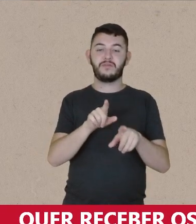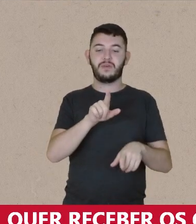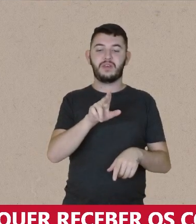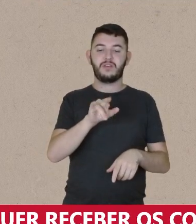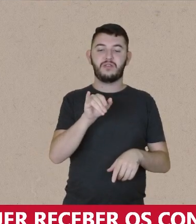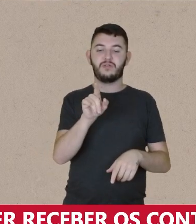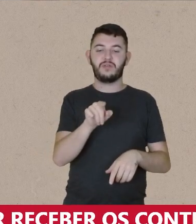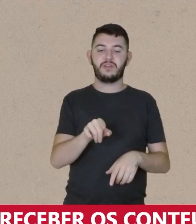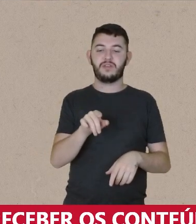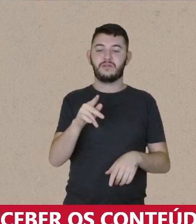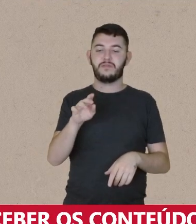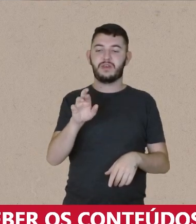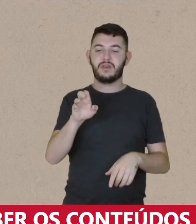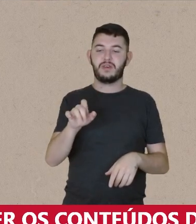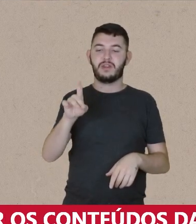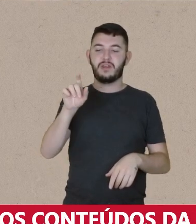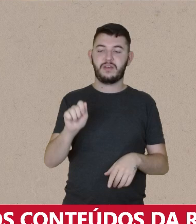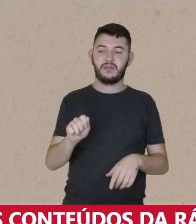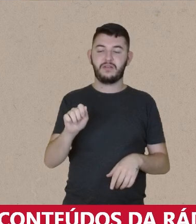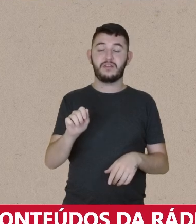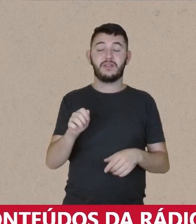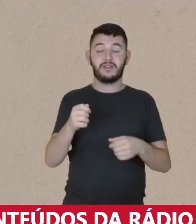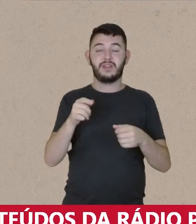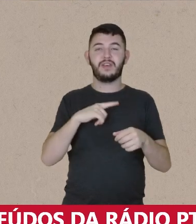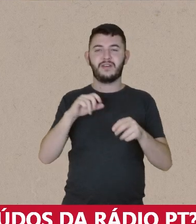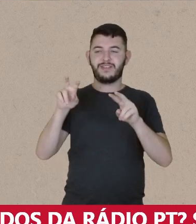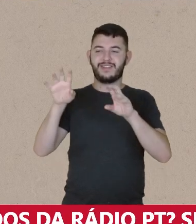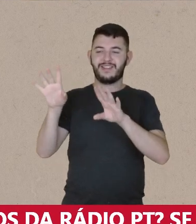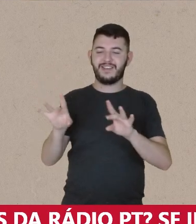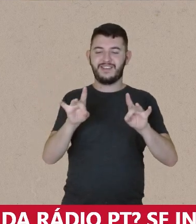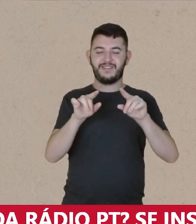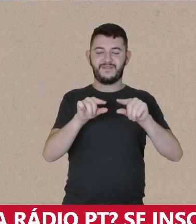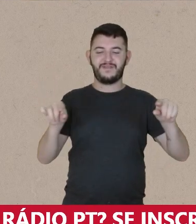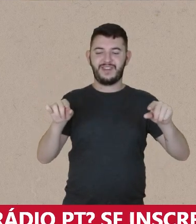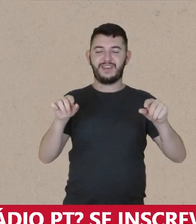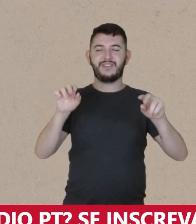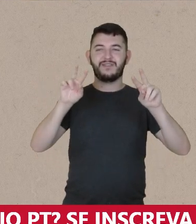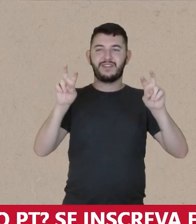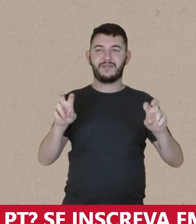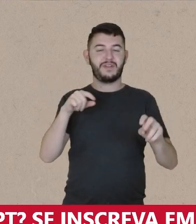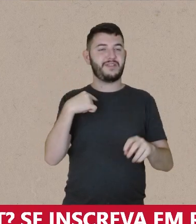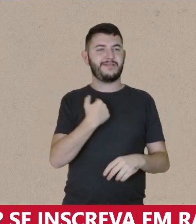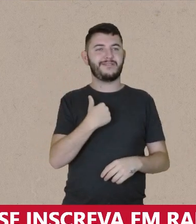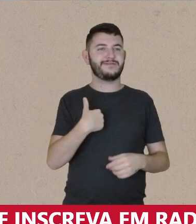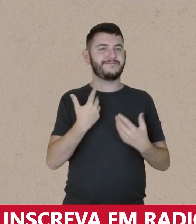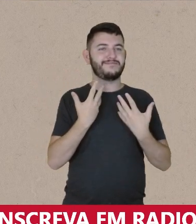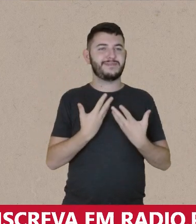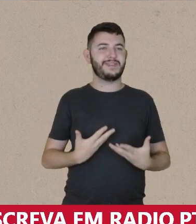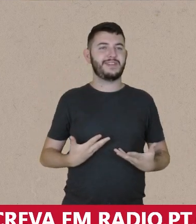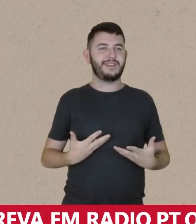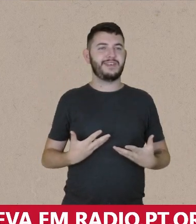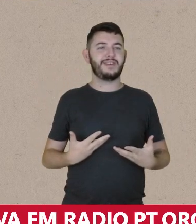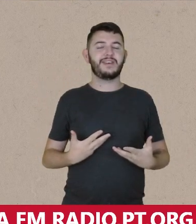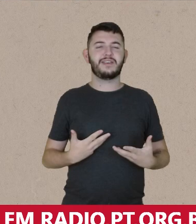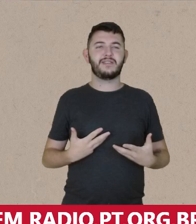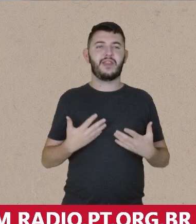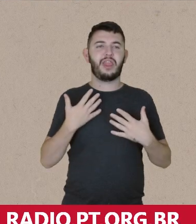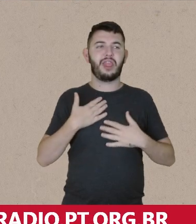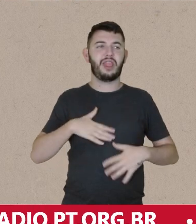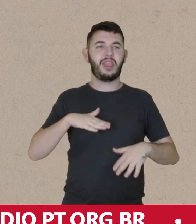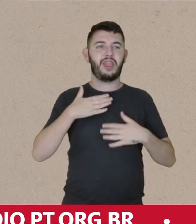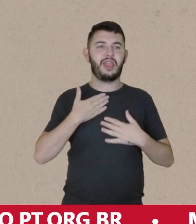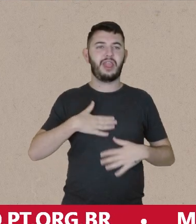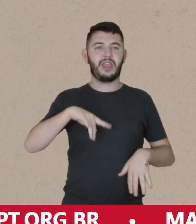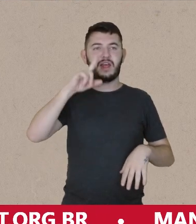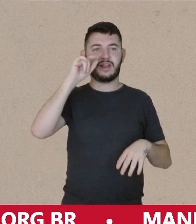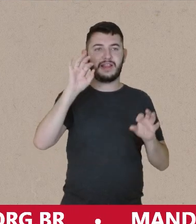aqui, ele cita uma frase do Sérgio Manberti: nunca poderemos descansar enquanto houver injustiça. Acho